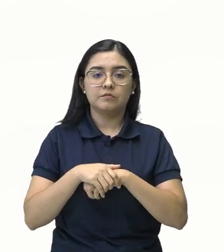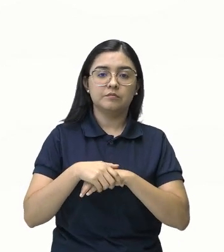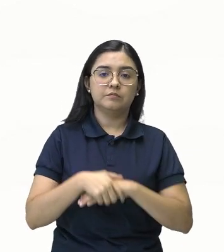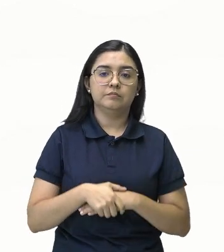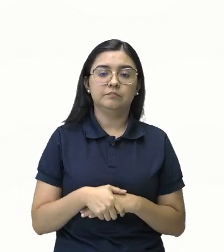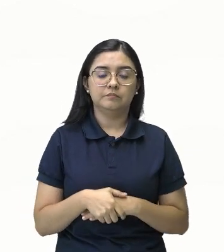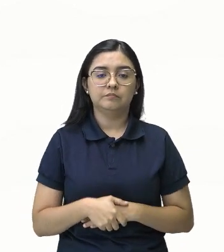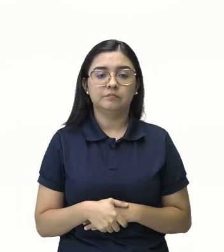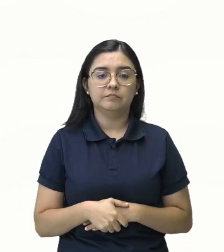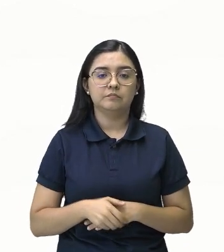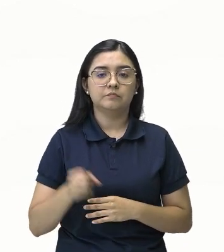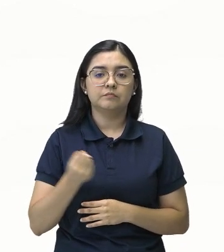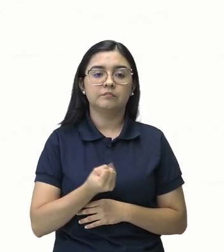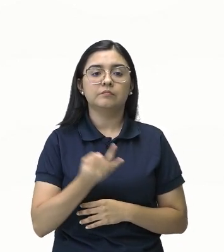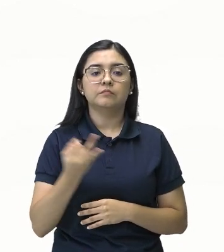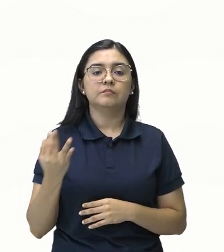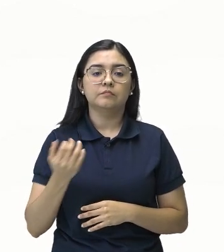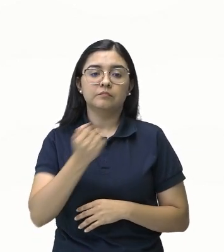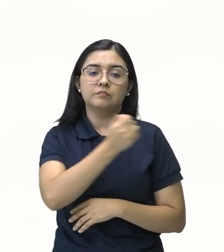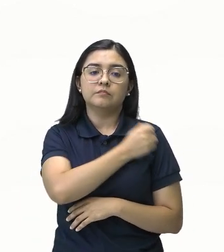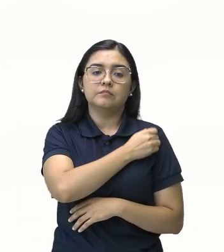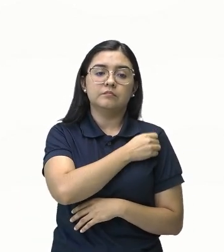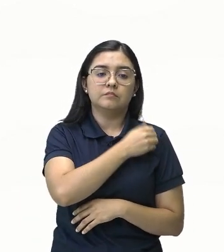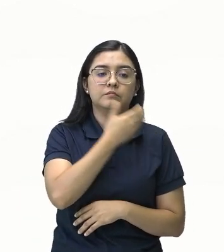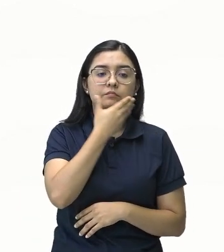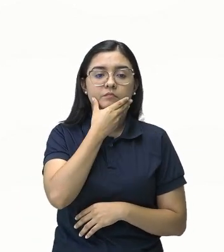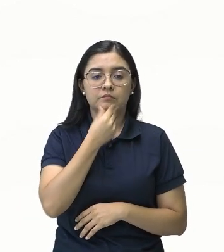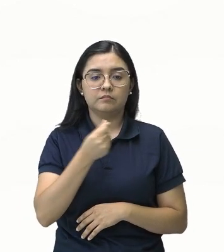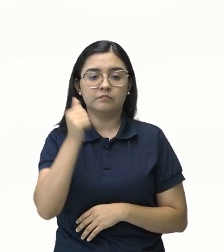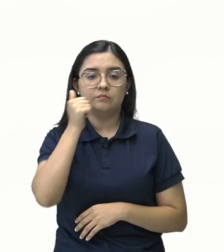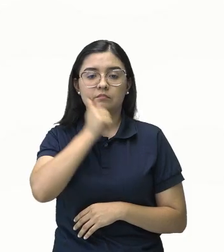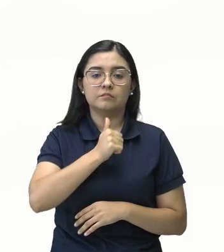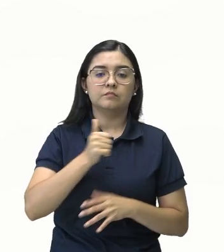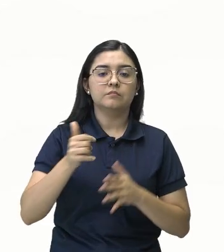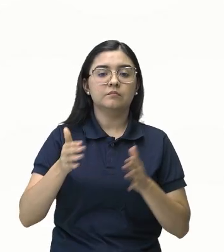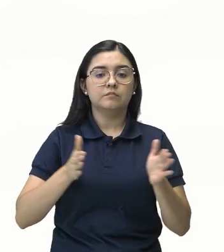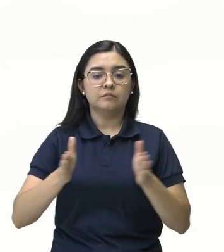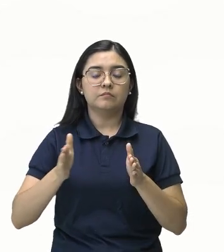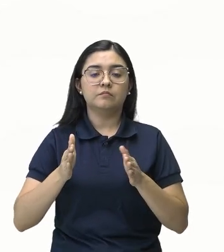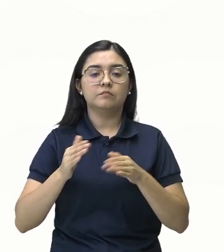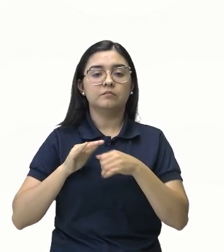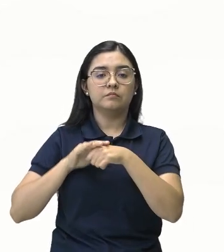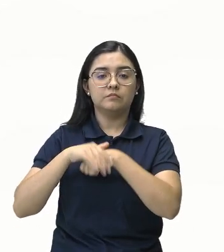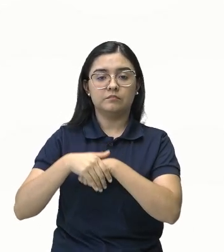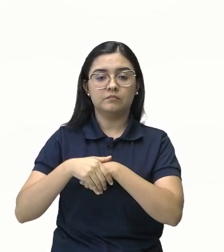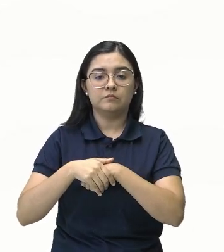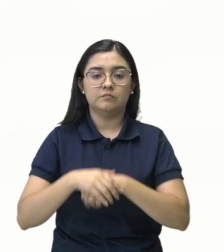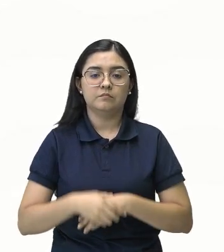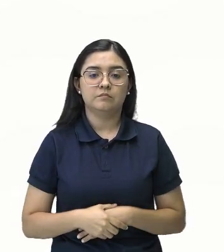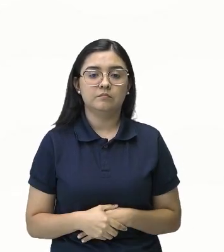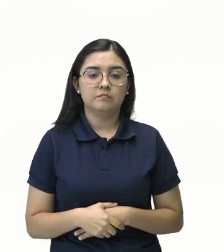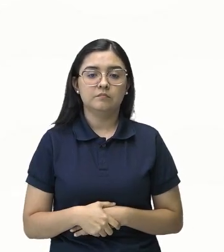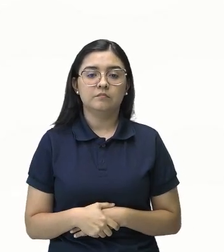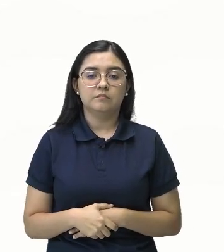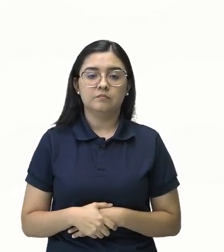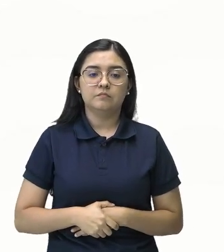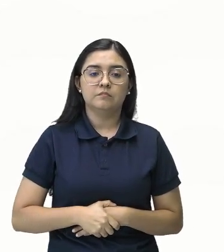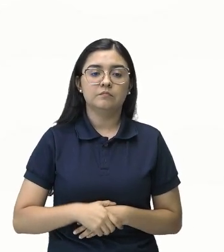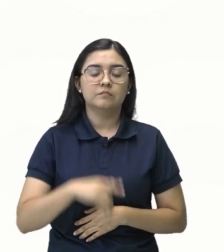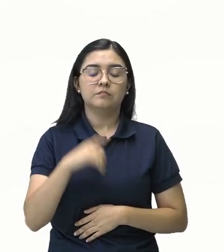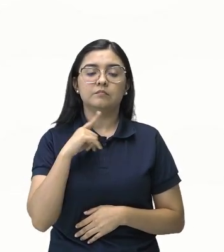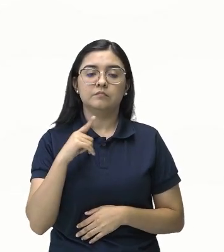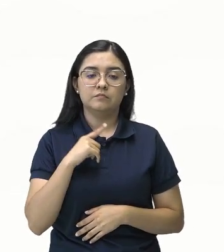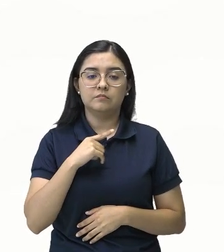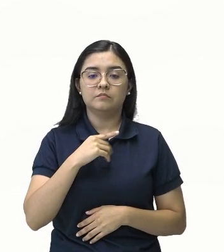Então, quantos alunos, meninos e meninas, eu tenho na turma da noite? Turma da noite eu tenho